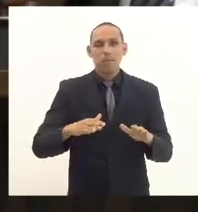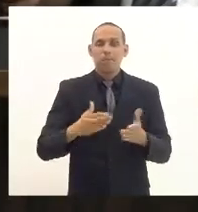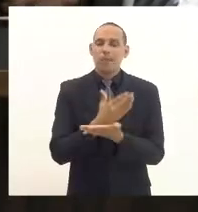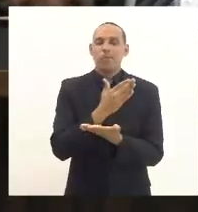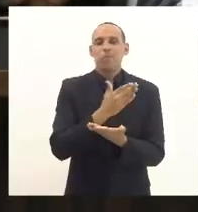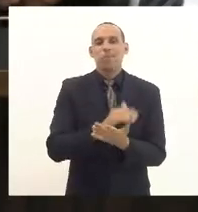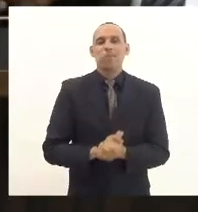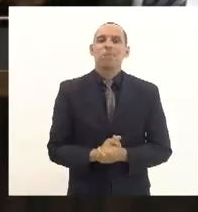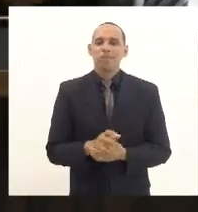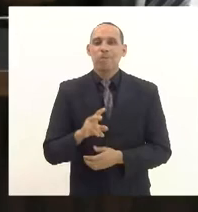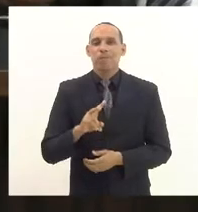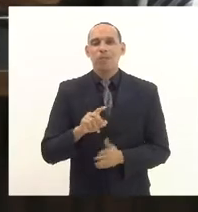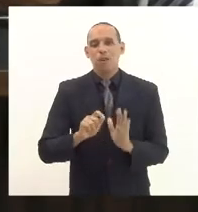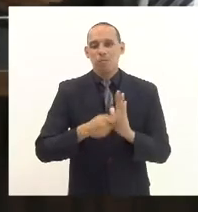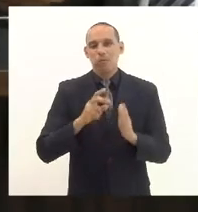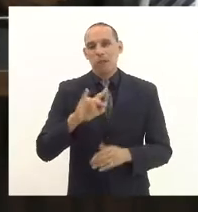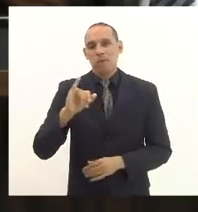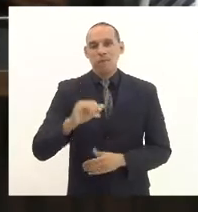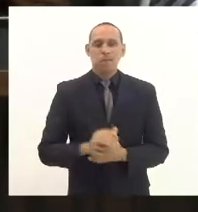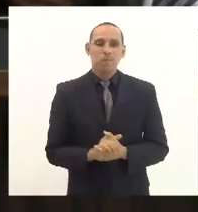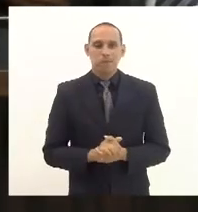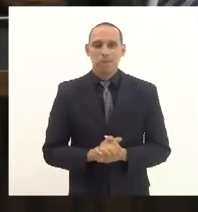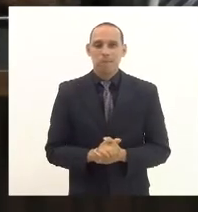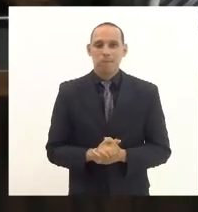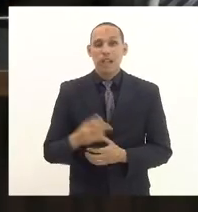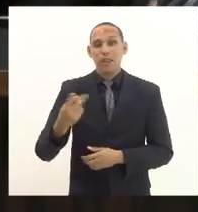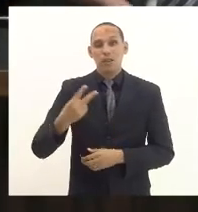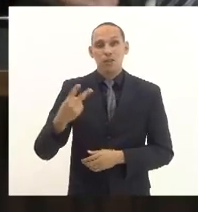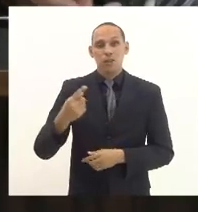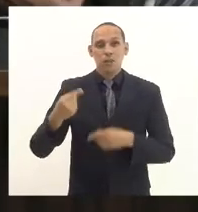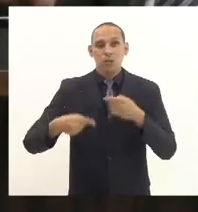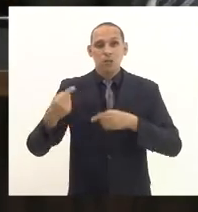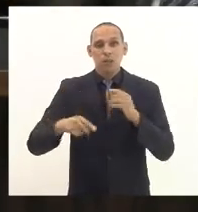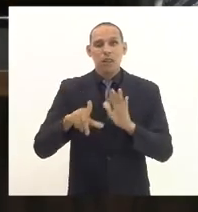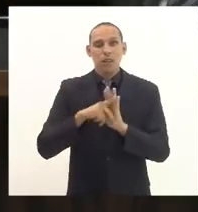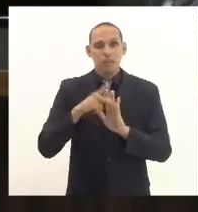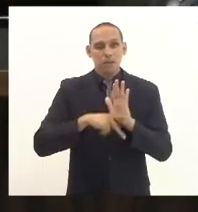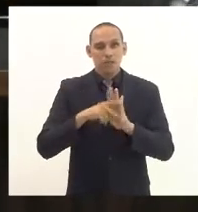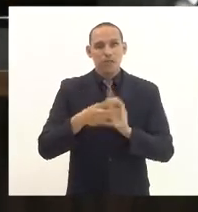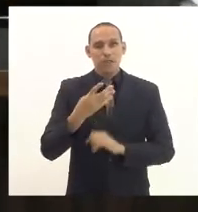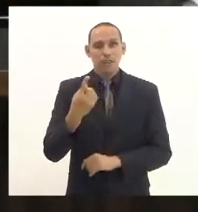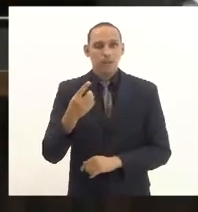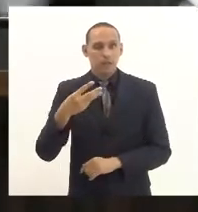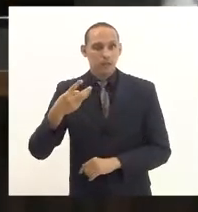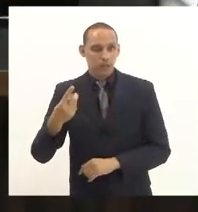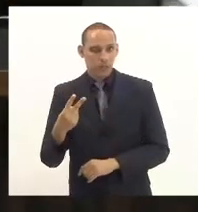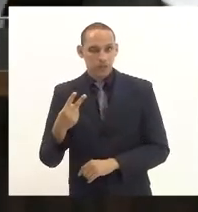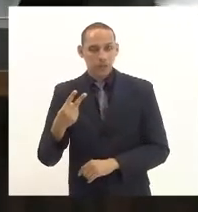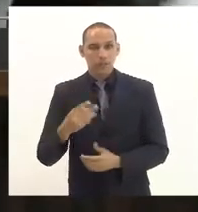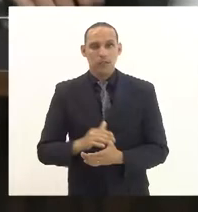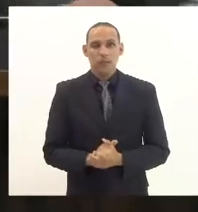estão aprovados, vai autógrafo. Em segunda discussão, projeto de lei 4132,